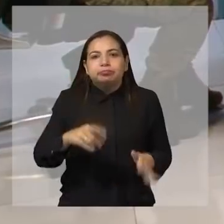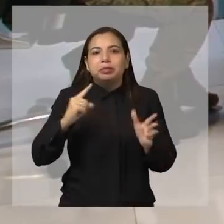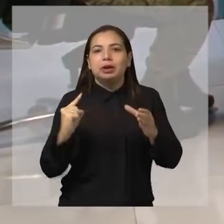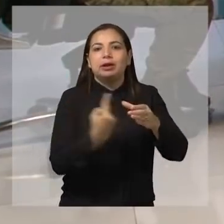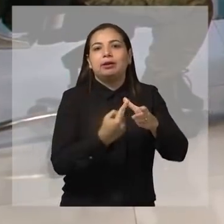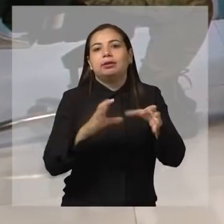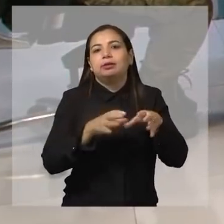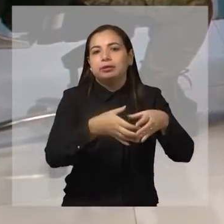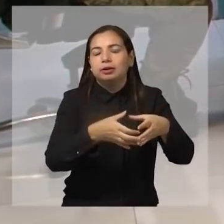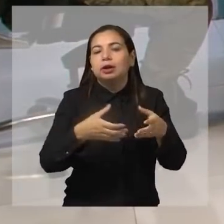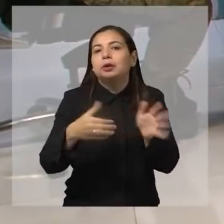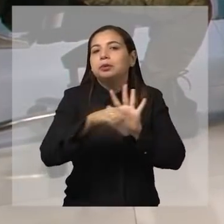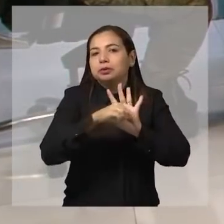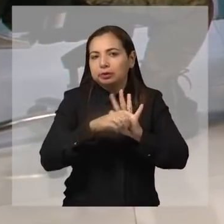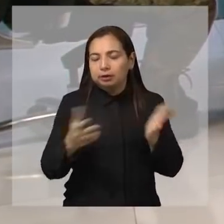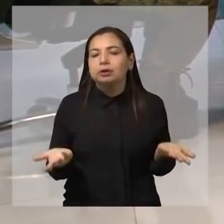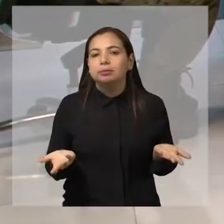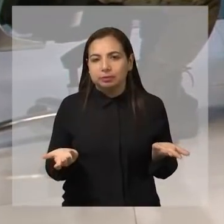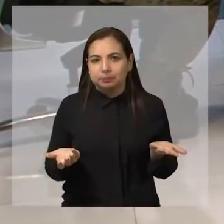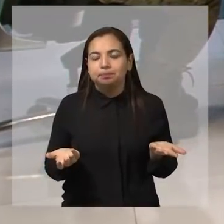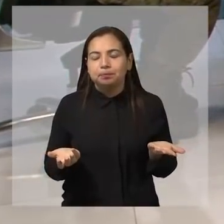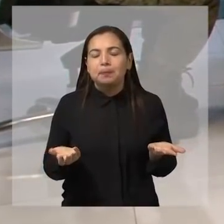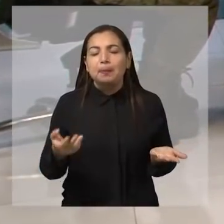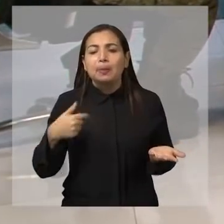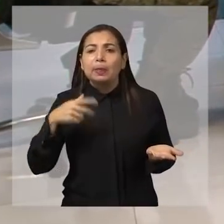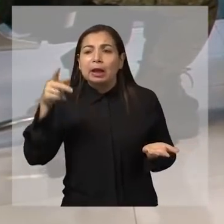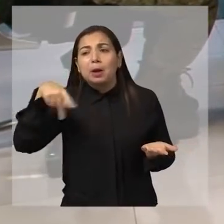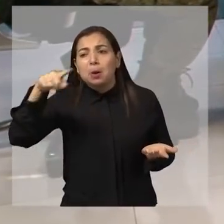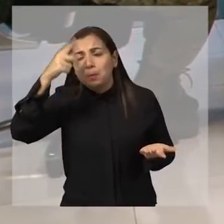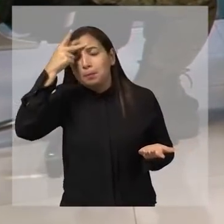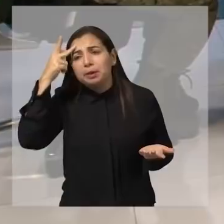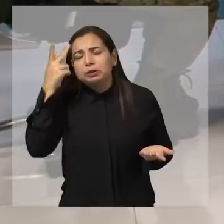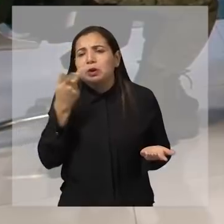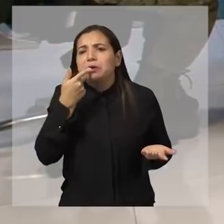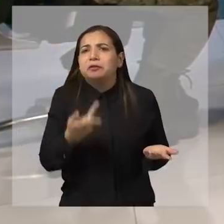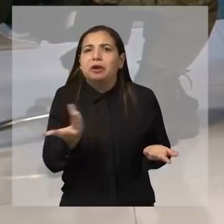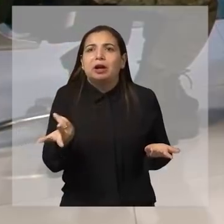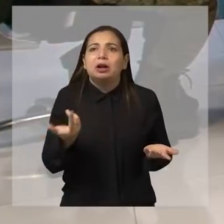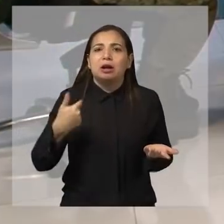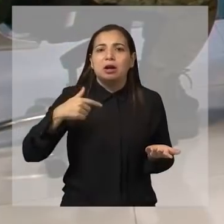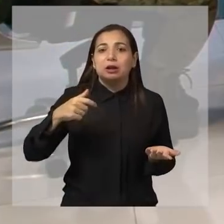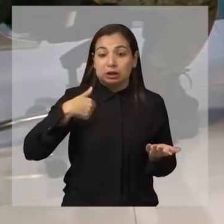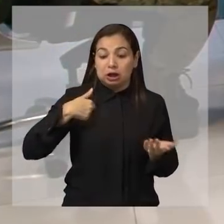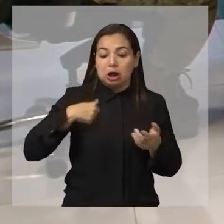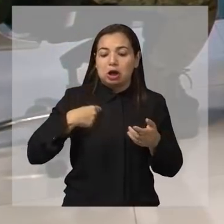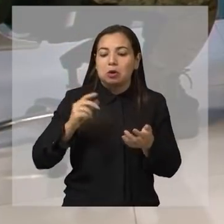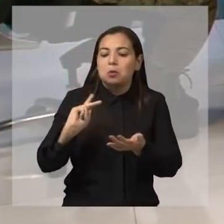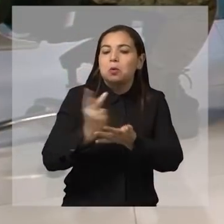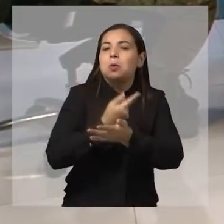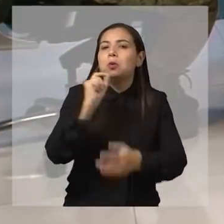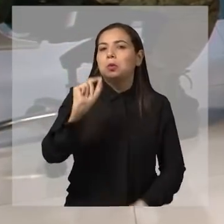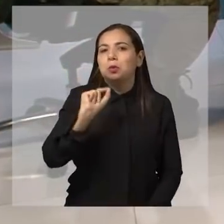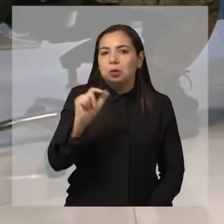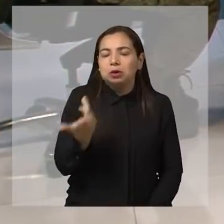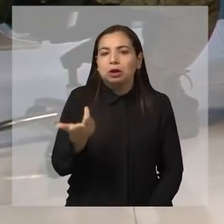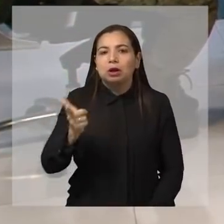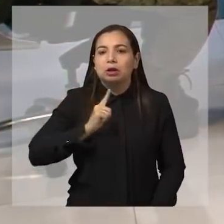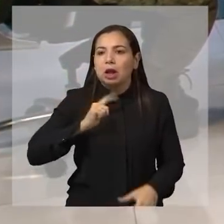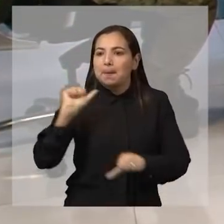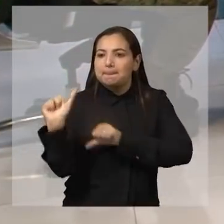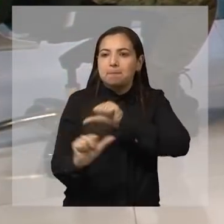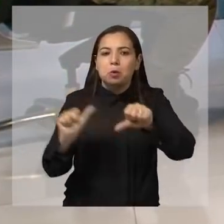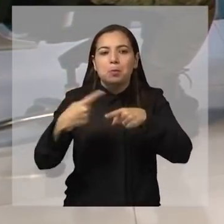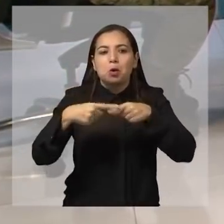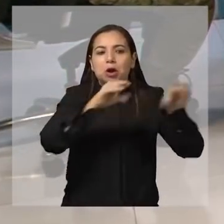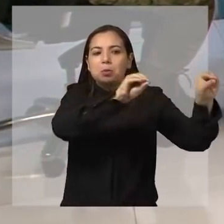quando eu resolvi um colapso, disseram que eu gerei um colapso por trazer os presos do interior para cá. Né? Muito pelo contrário, eu resolvi.